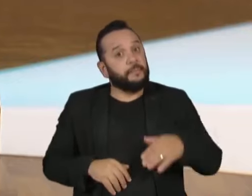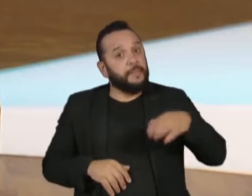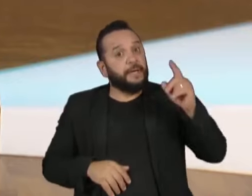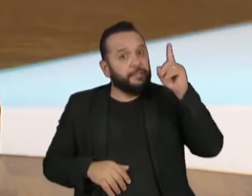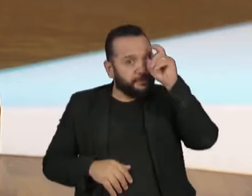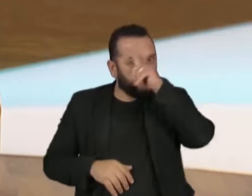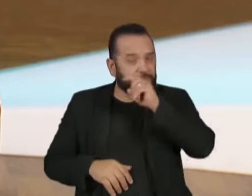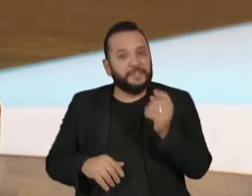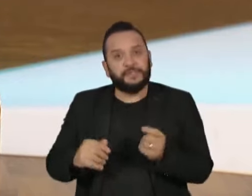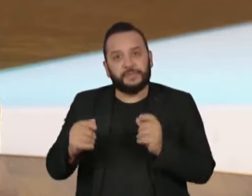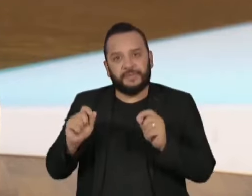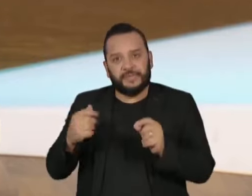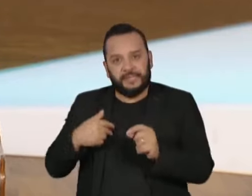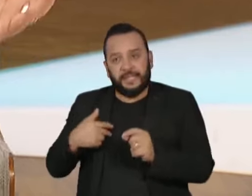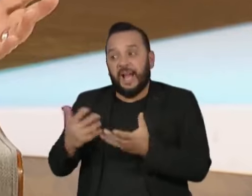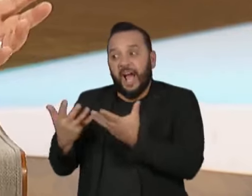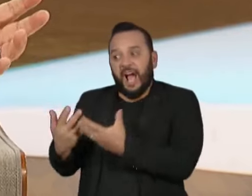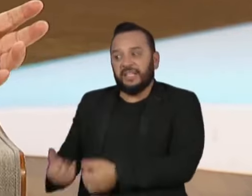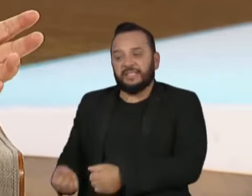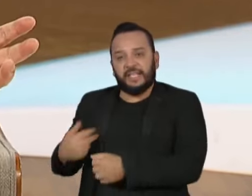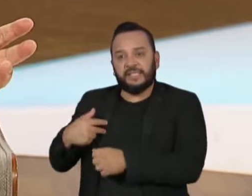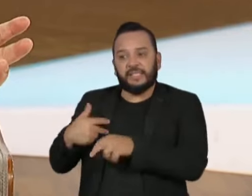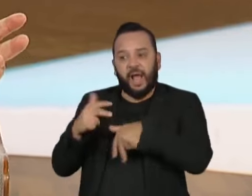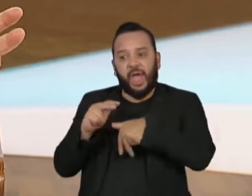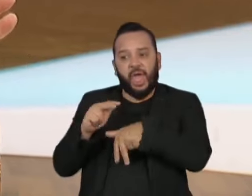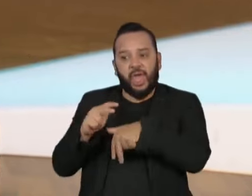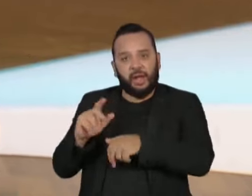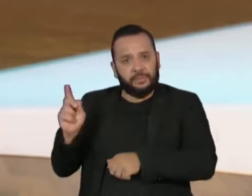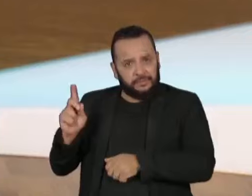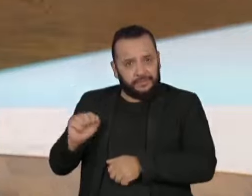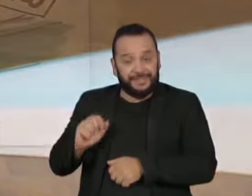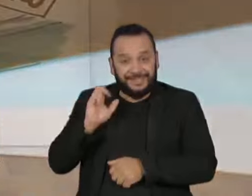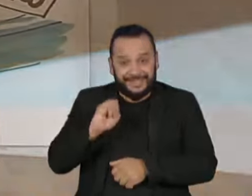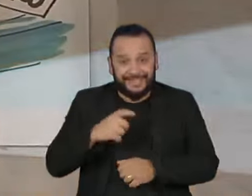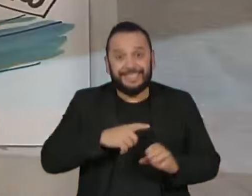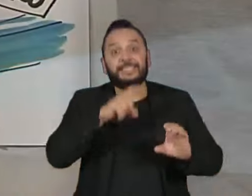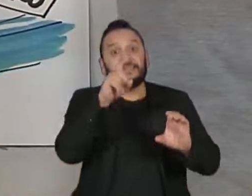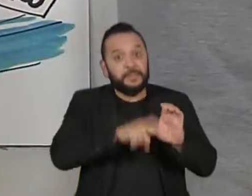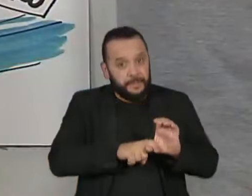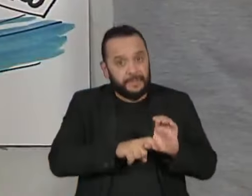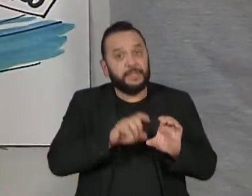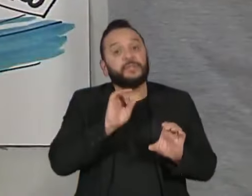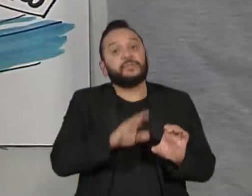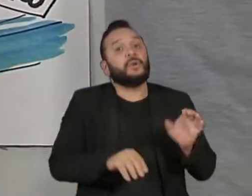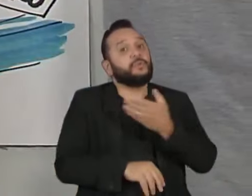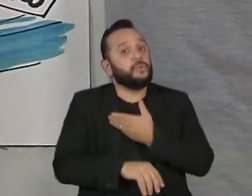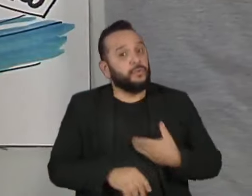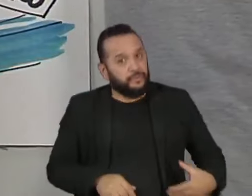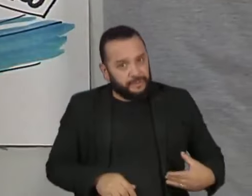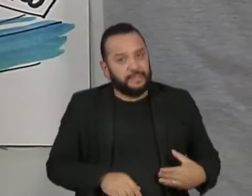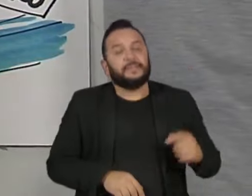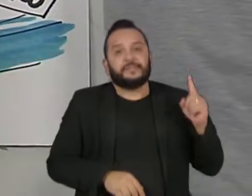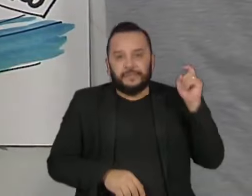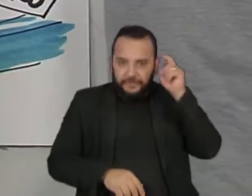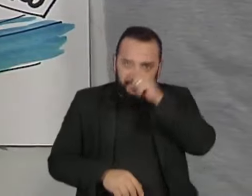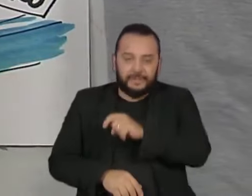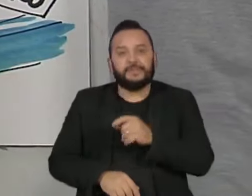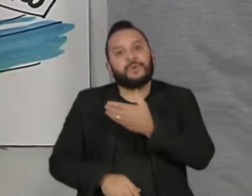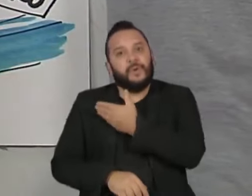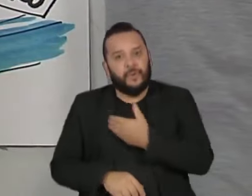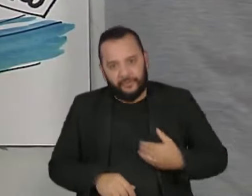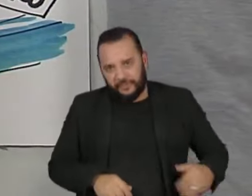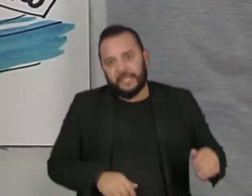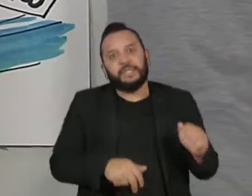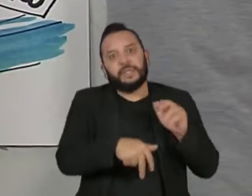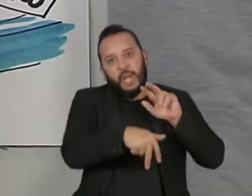difícil né Se ela dependesse só do dinheiro do Governo do Estado era é mais dif é mais fácil ceder a